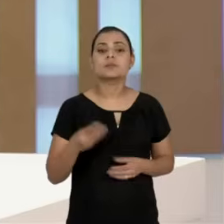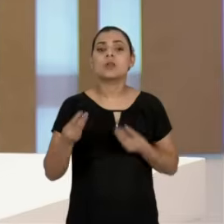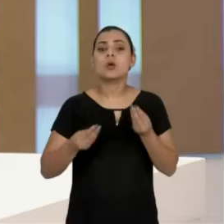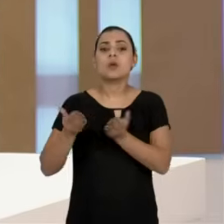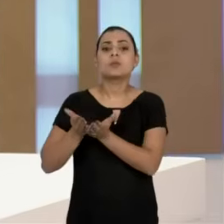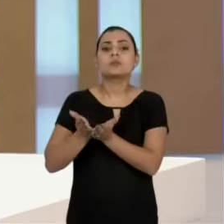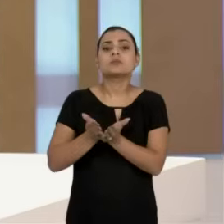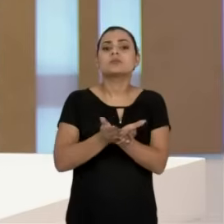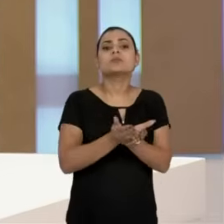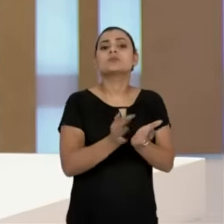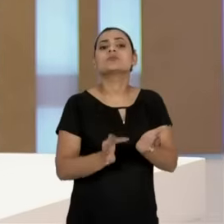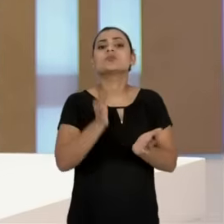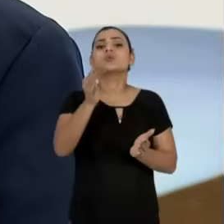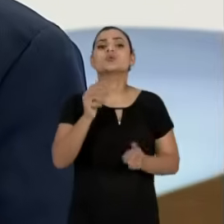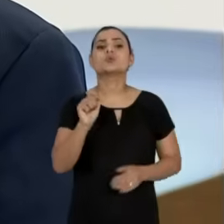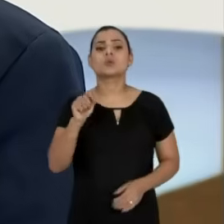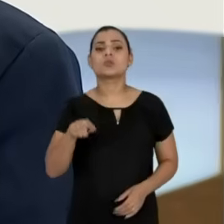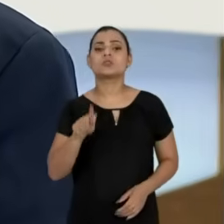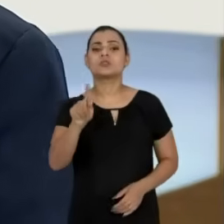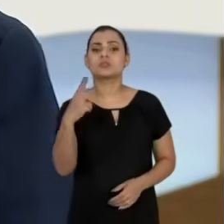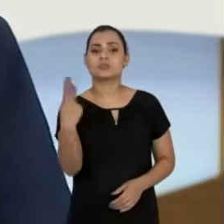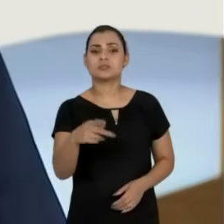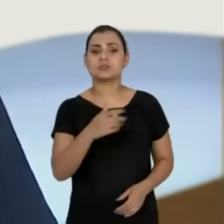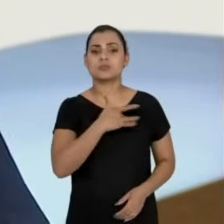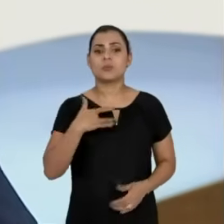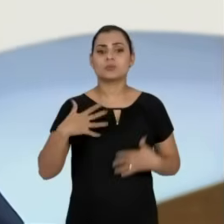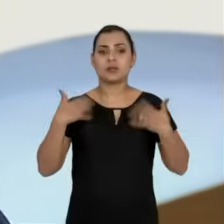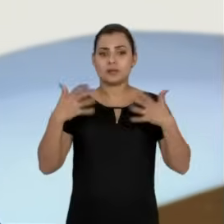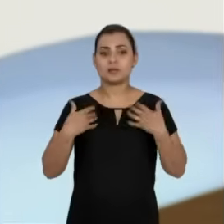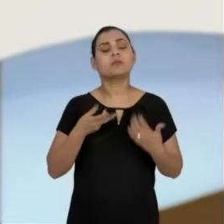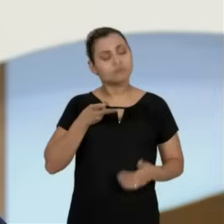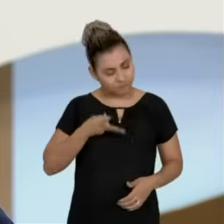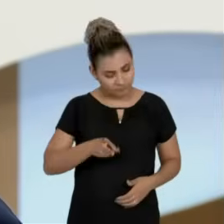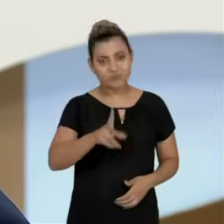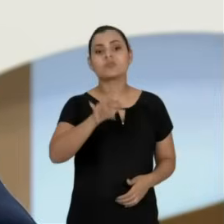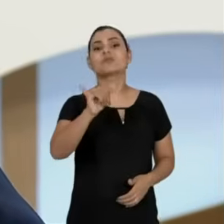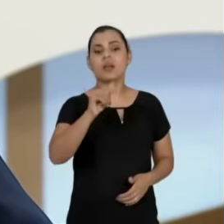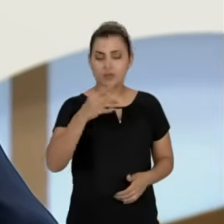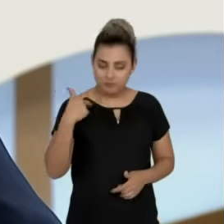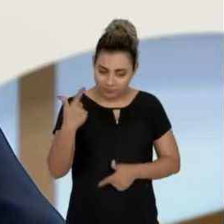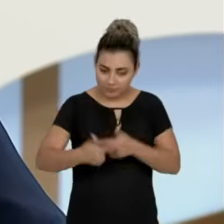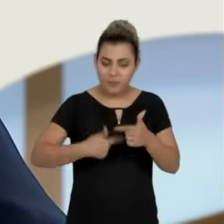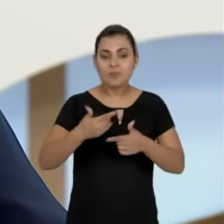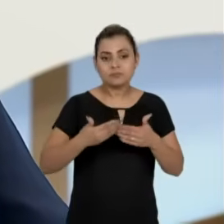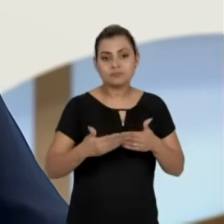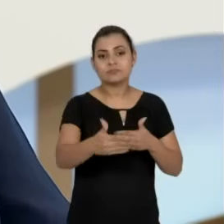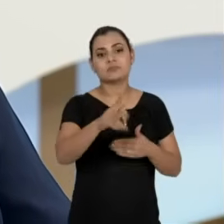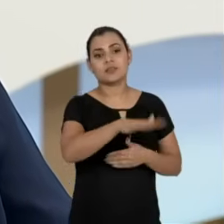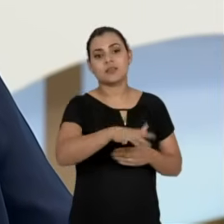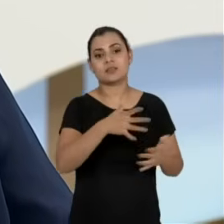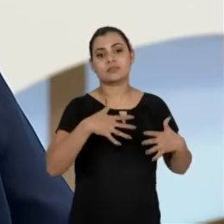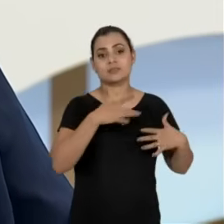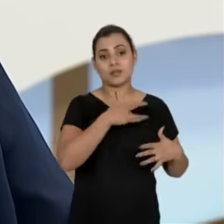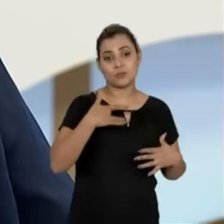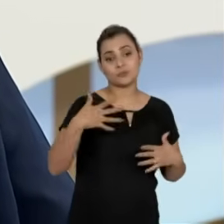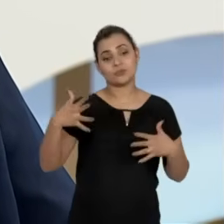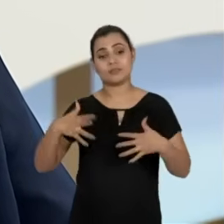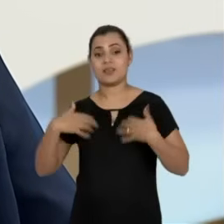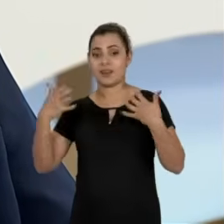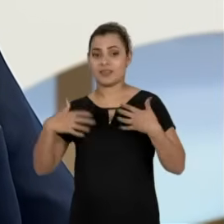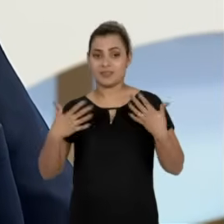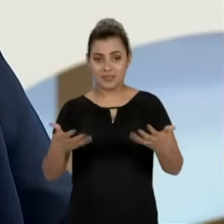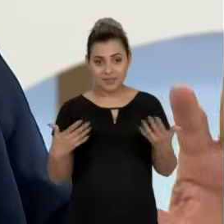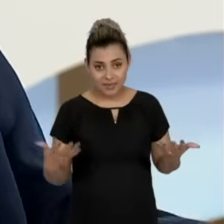Saúde e Alegria? O Barco Saúde e Alegria vai continuar fazendo o que a gente sabe fazer, que é saúde e alegria.